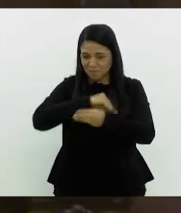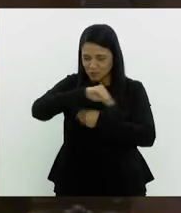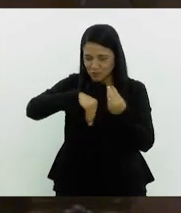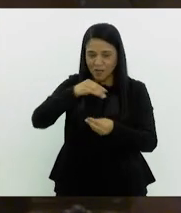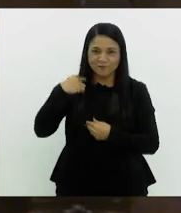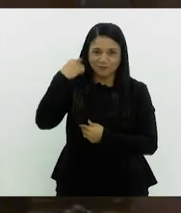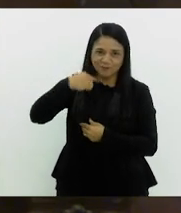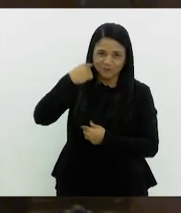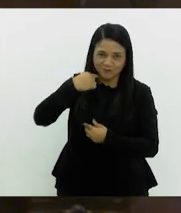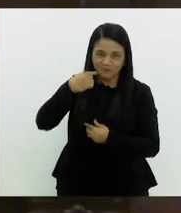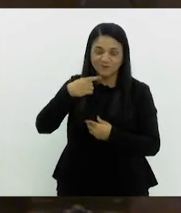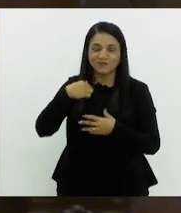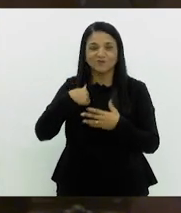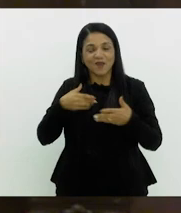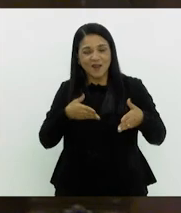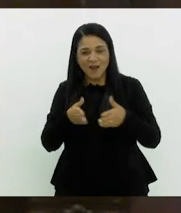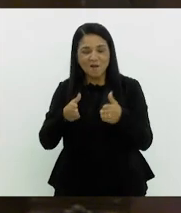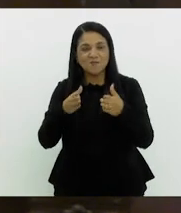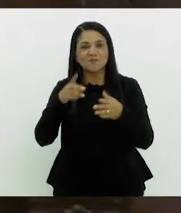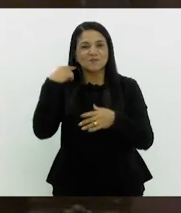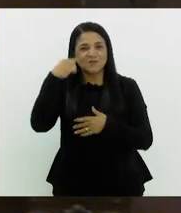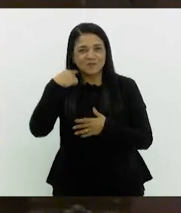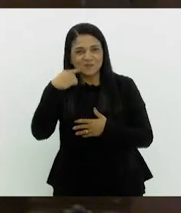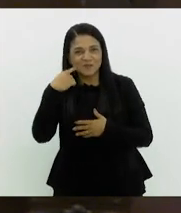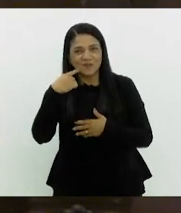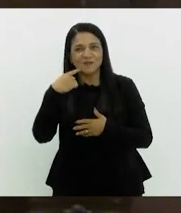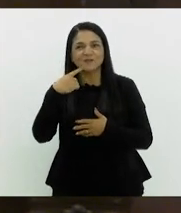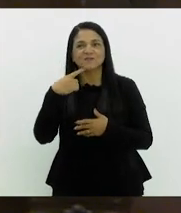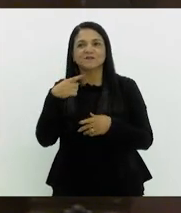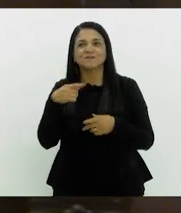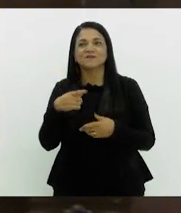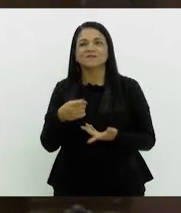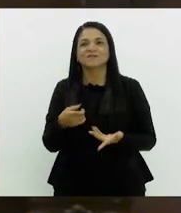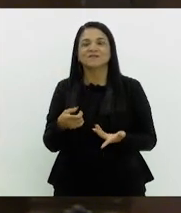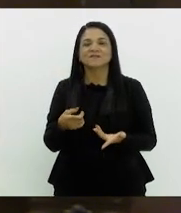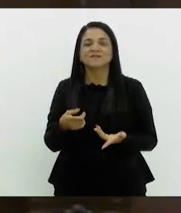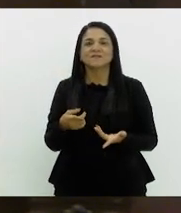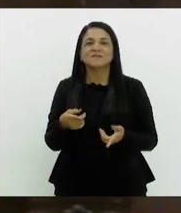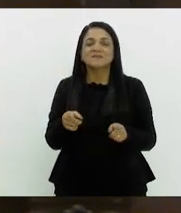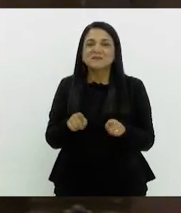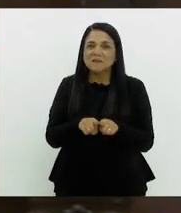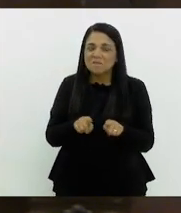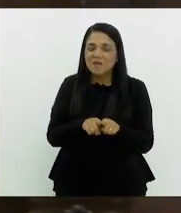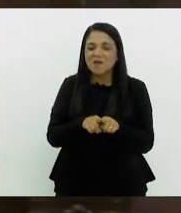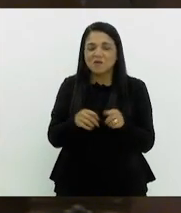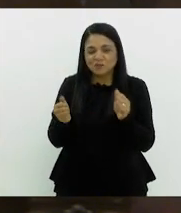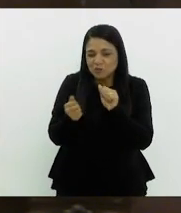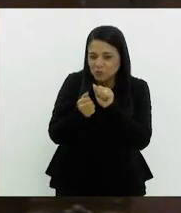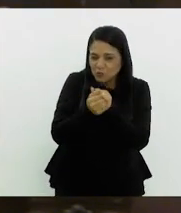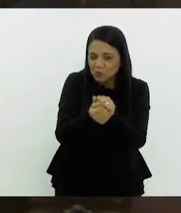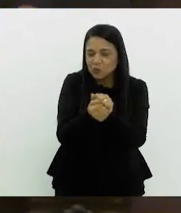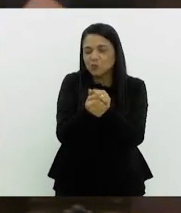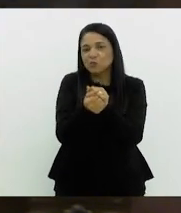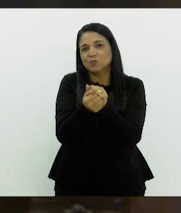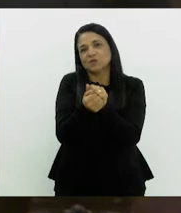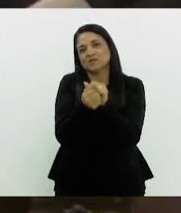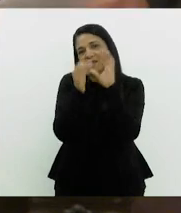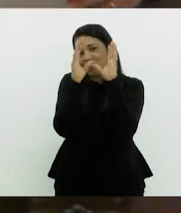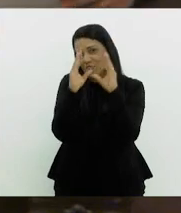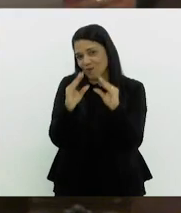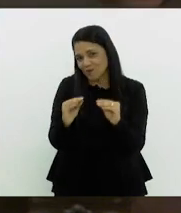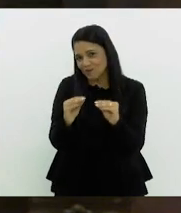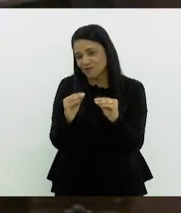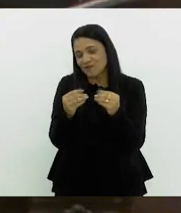que tenho tomado o caminho do direito, também poder estar aqui junto com vocês nessa noite, abrindo